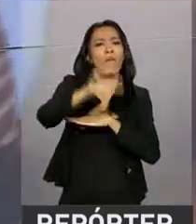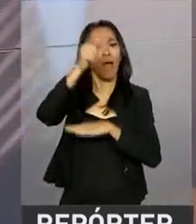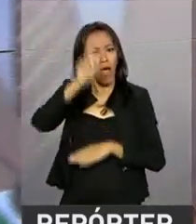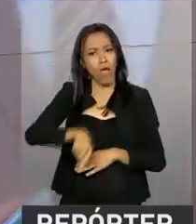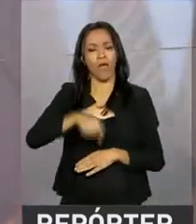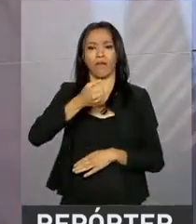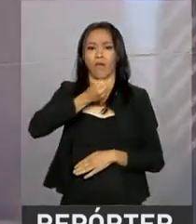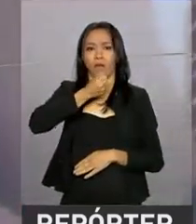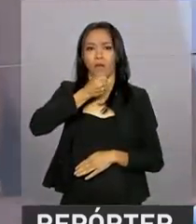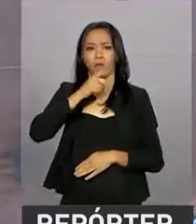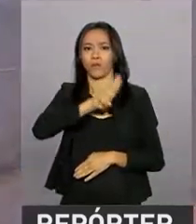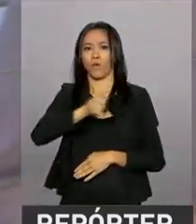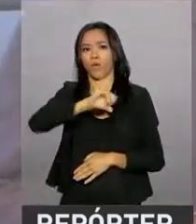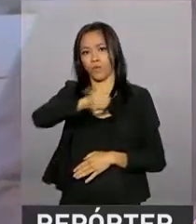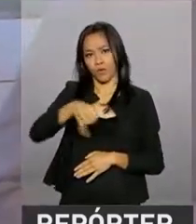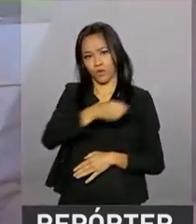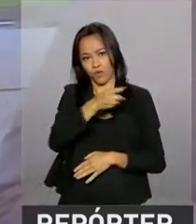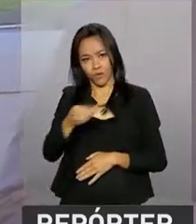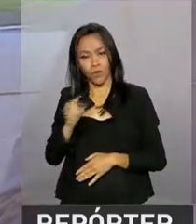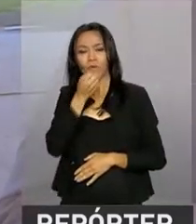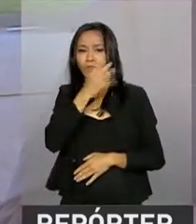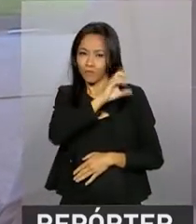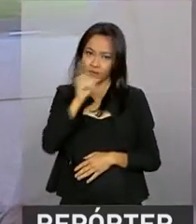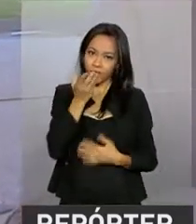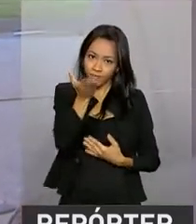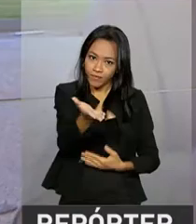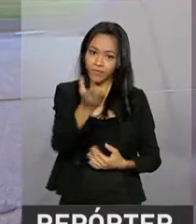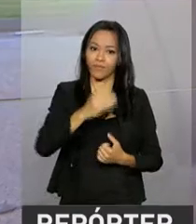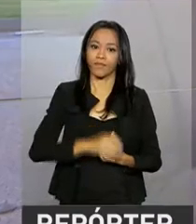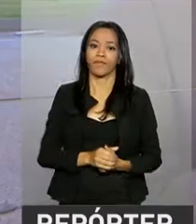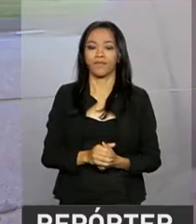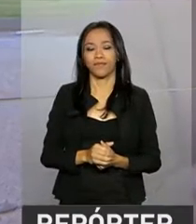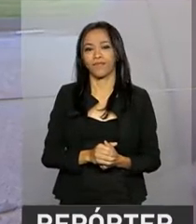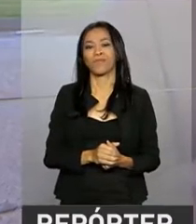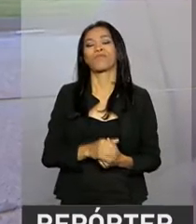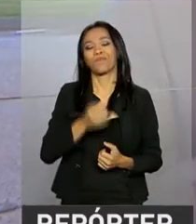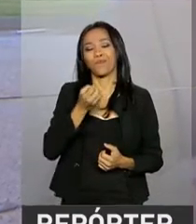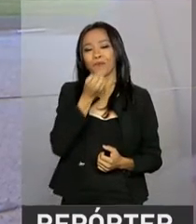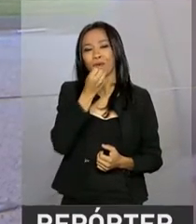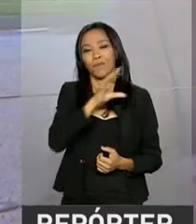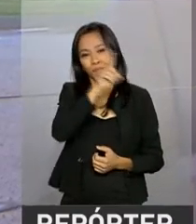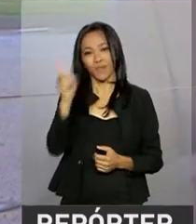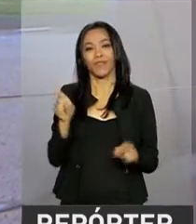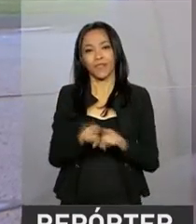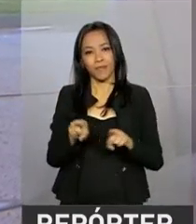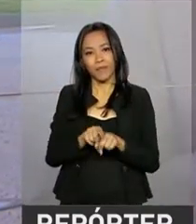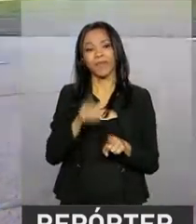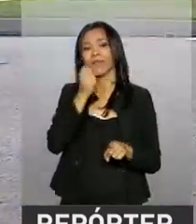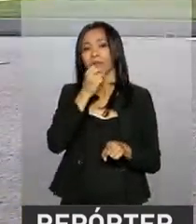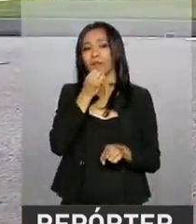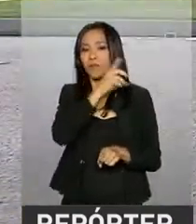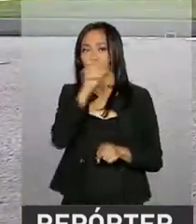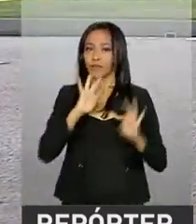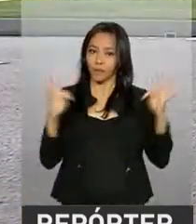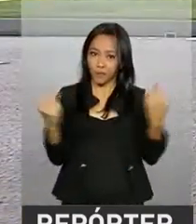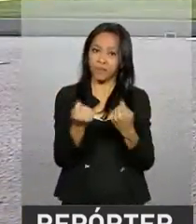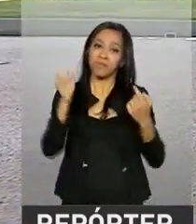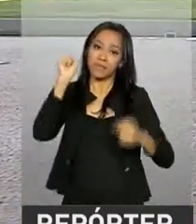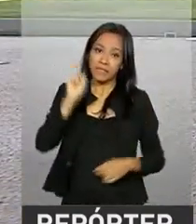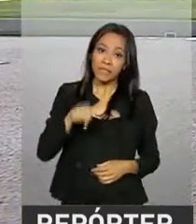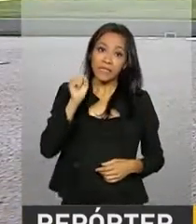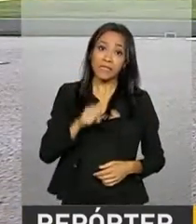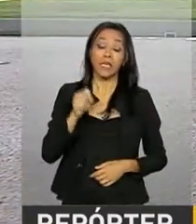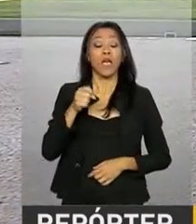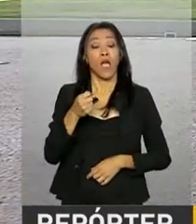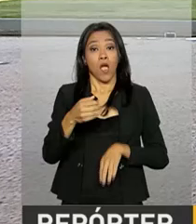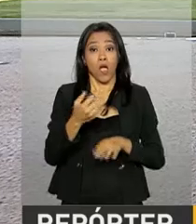repórter João Pedro Neto. Oi, João Pedro, bom dia para você. Oi, Renata, bom dia para você também, bom dia a todos. É isso mesmo, o fluxo